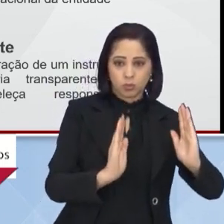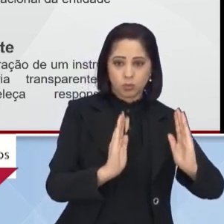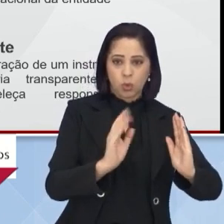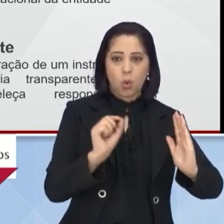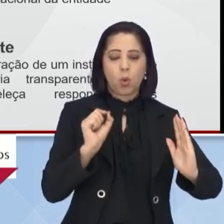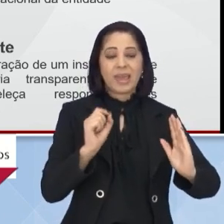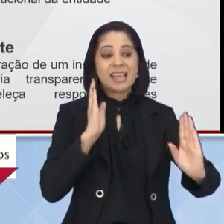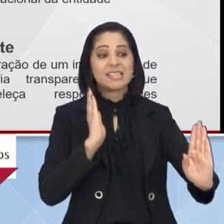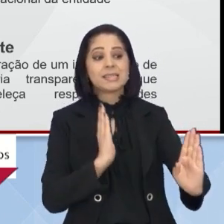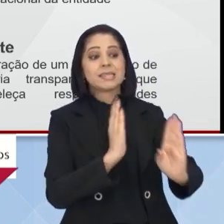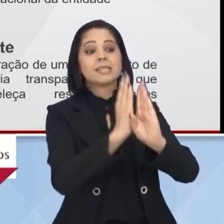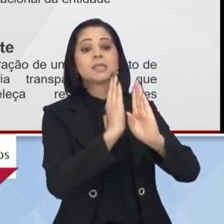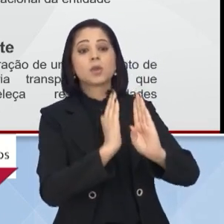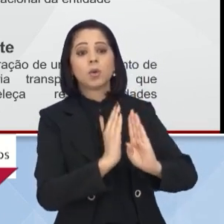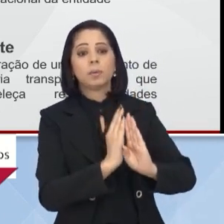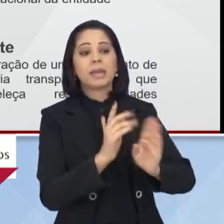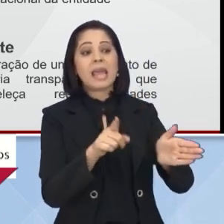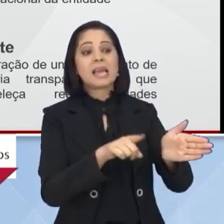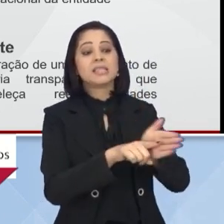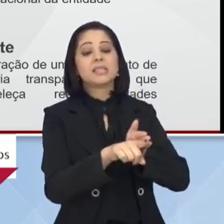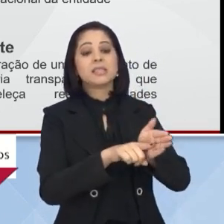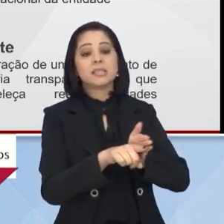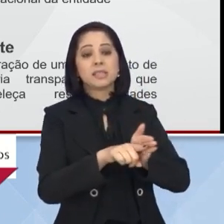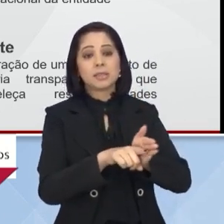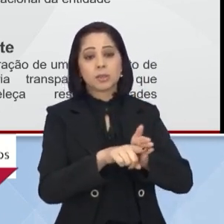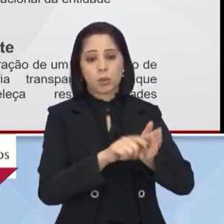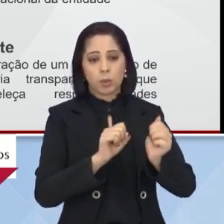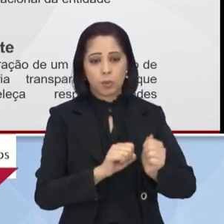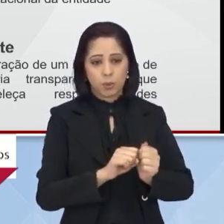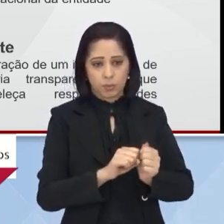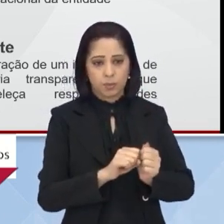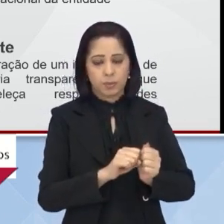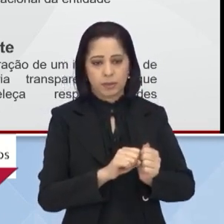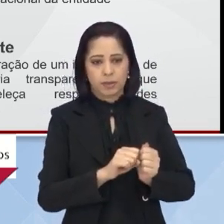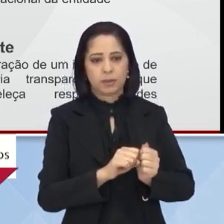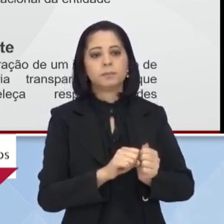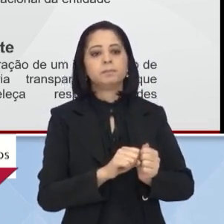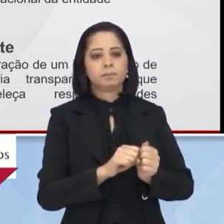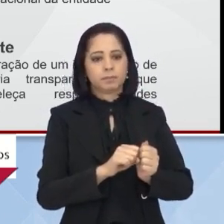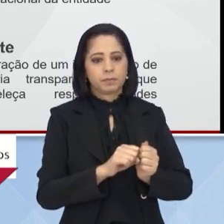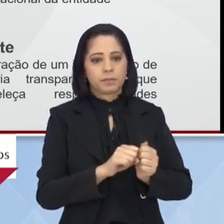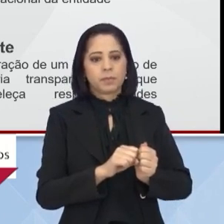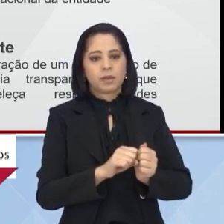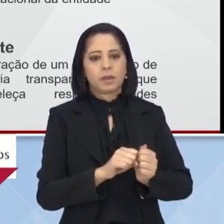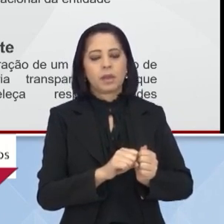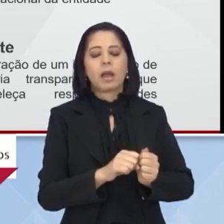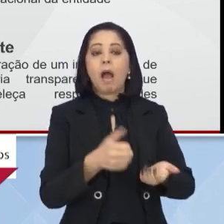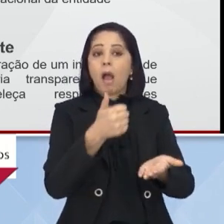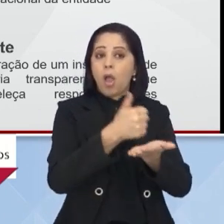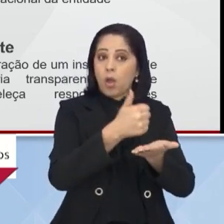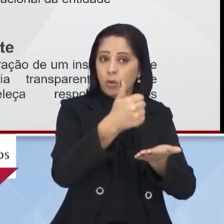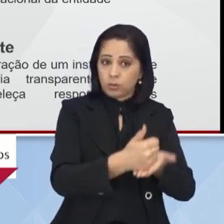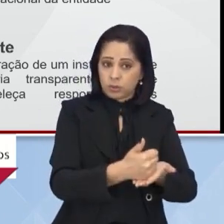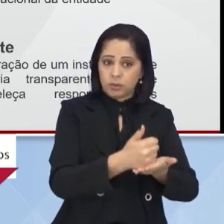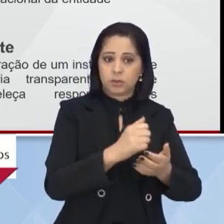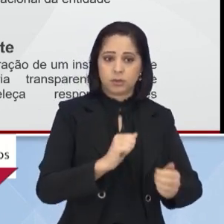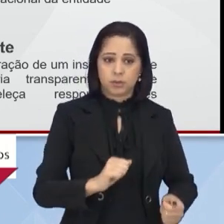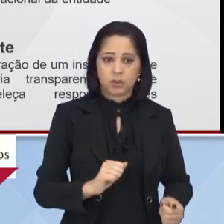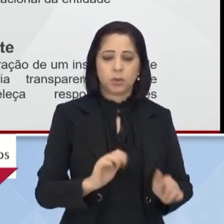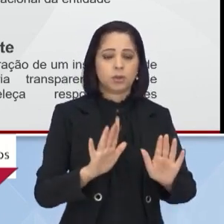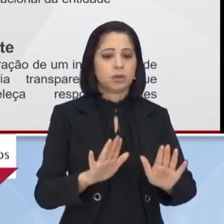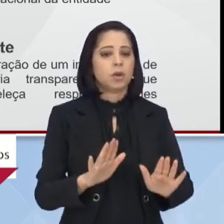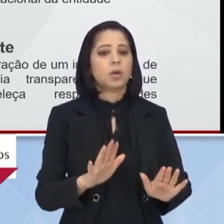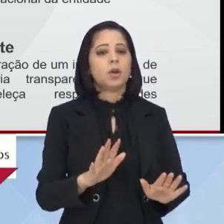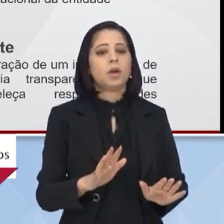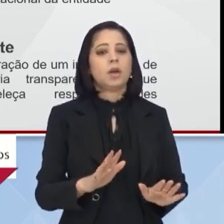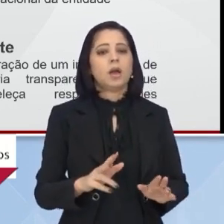diagnóstico de qual demanda social Que Será atendida através dessa contratação E aí quando a